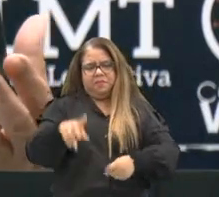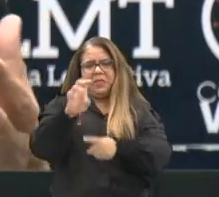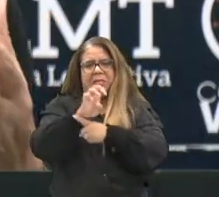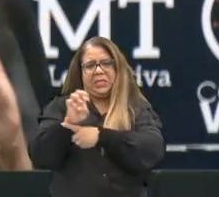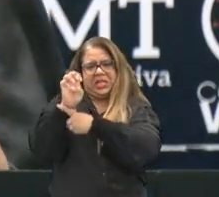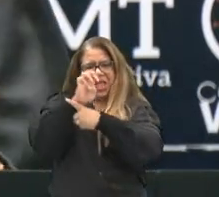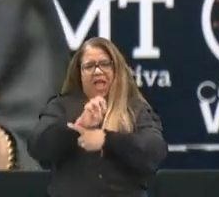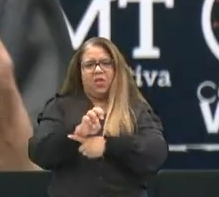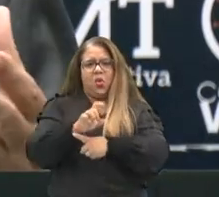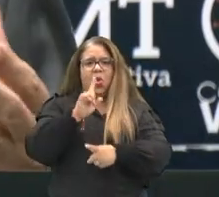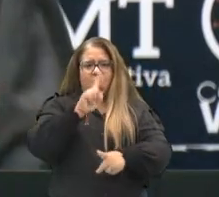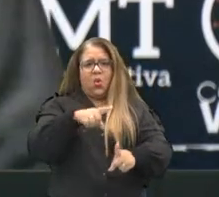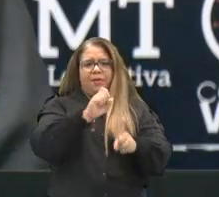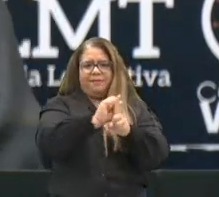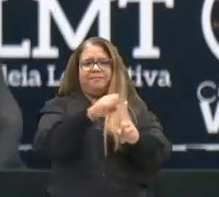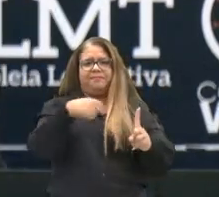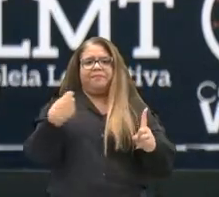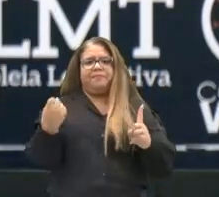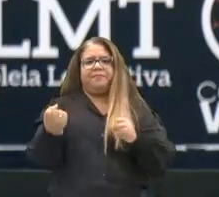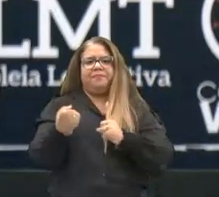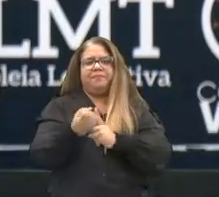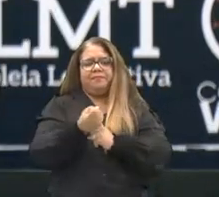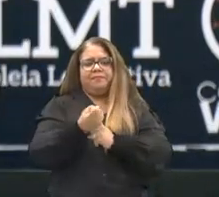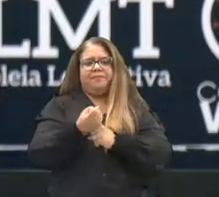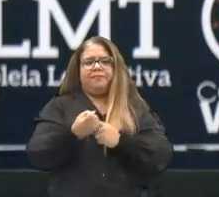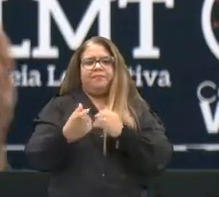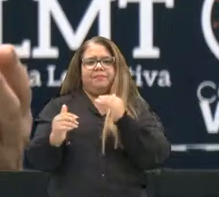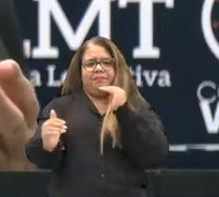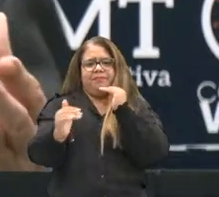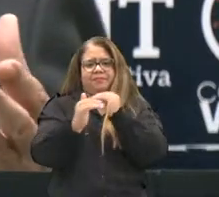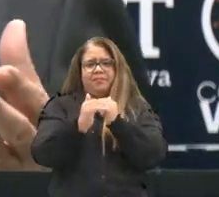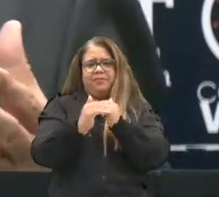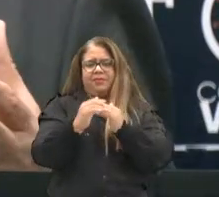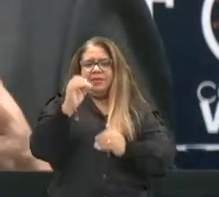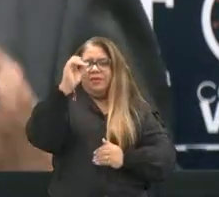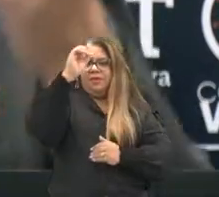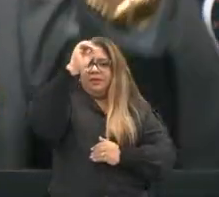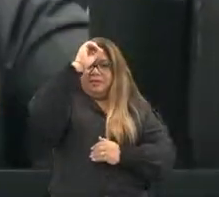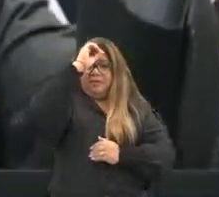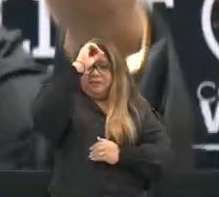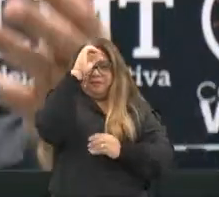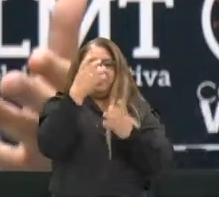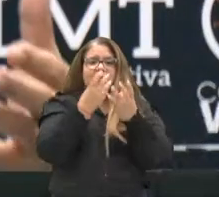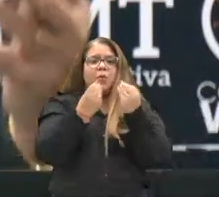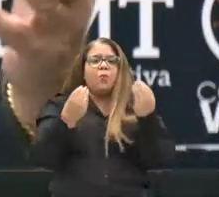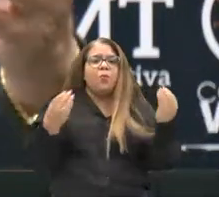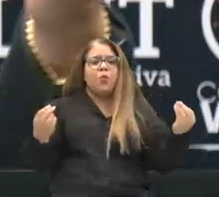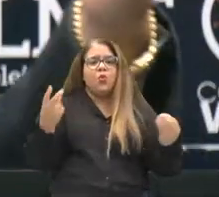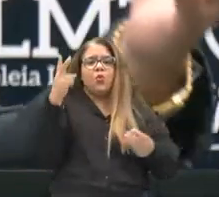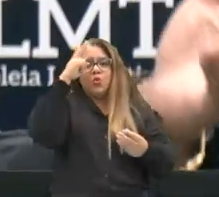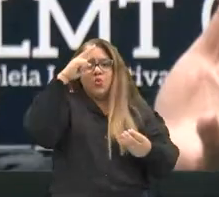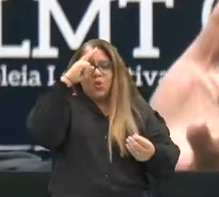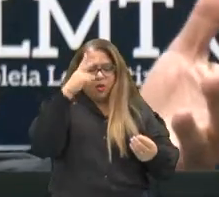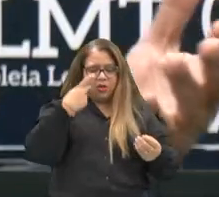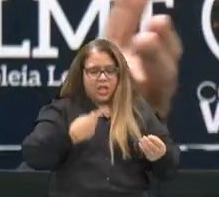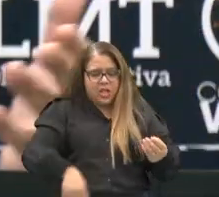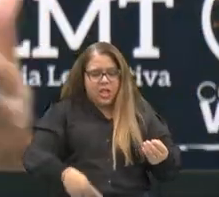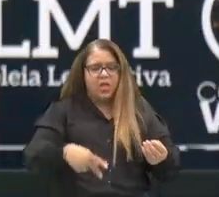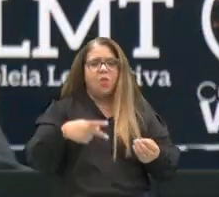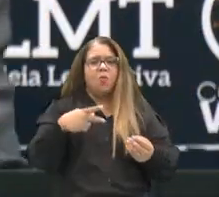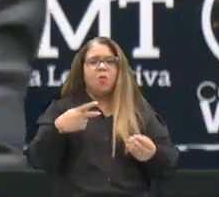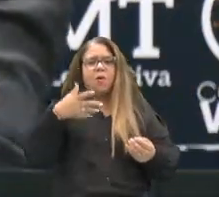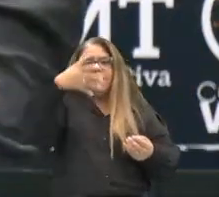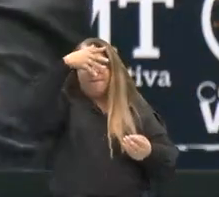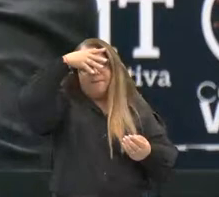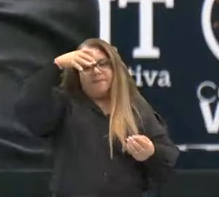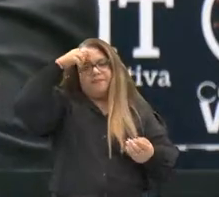esta sociedade heterogênea, não sabe muito da história daqueles que contribuíram para